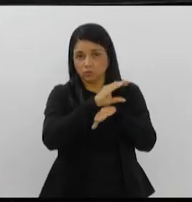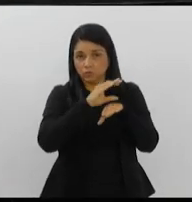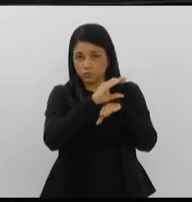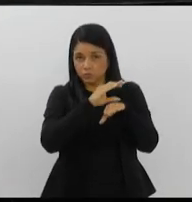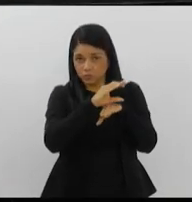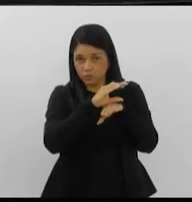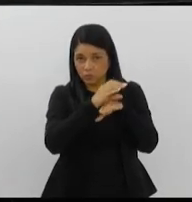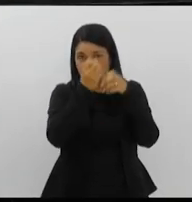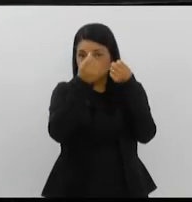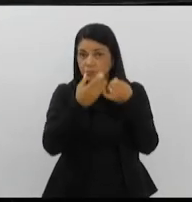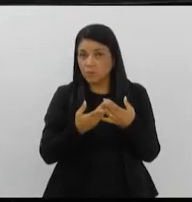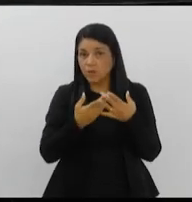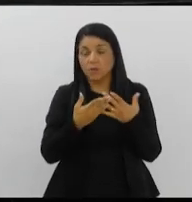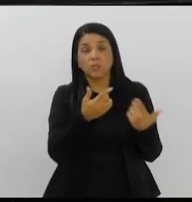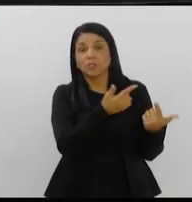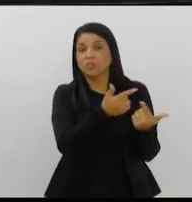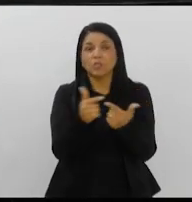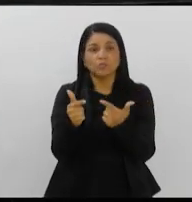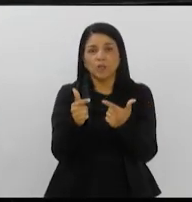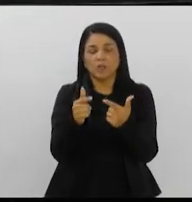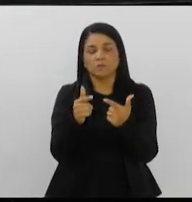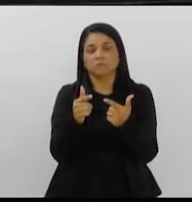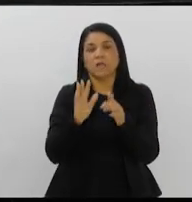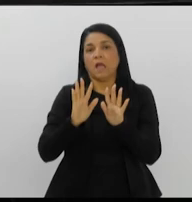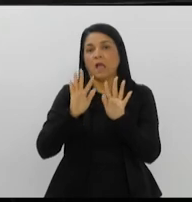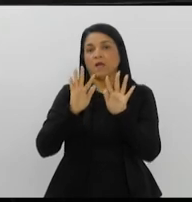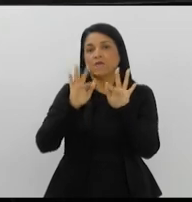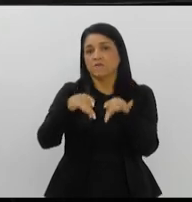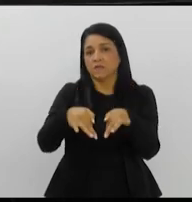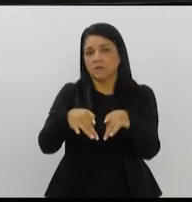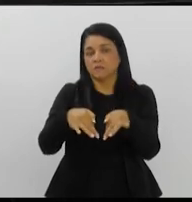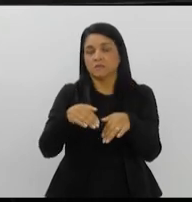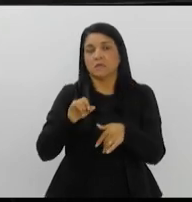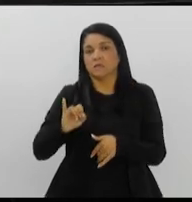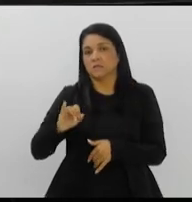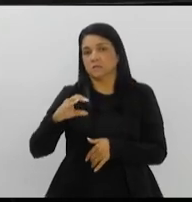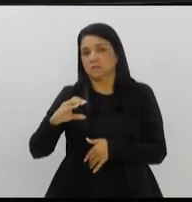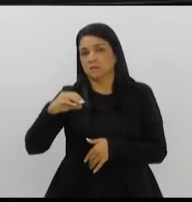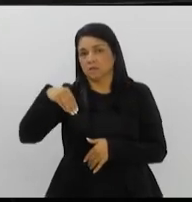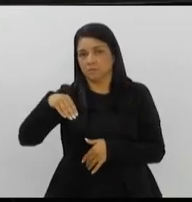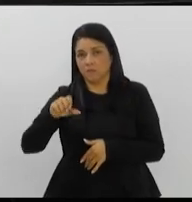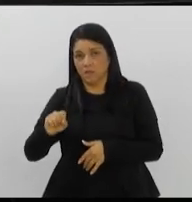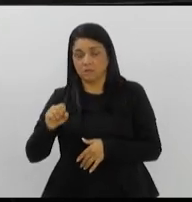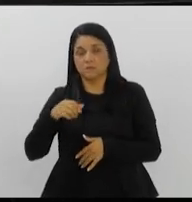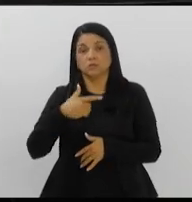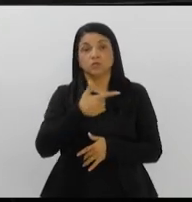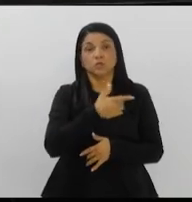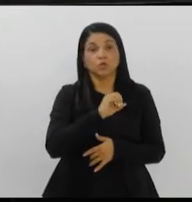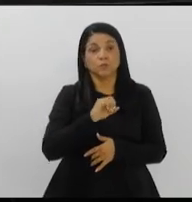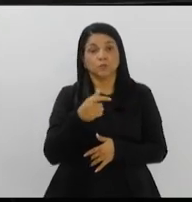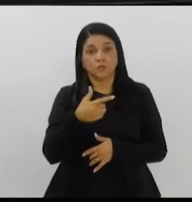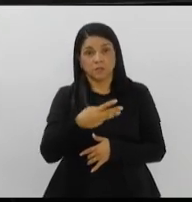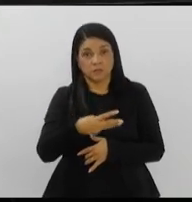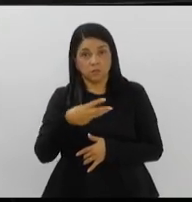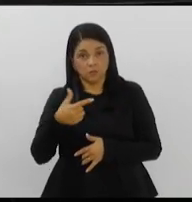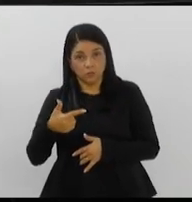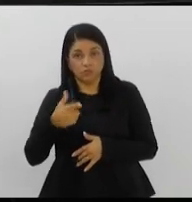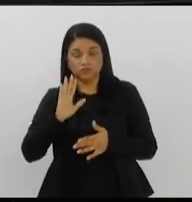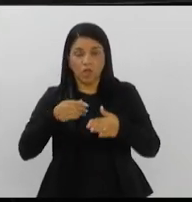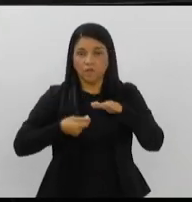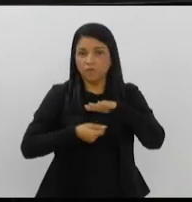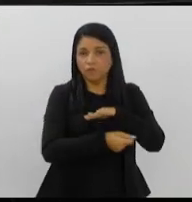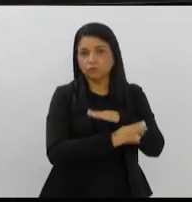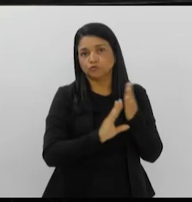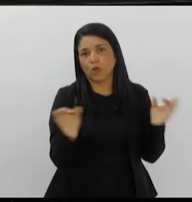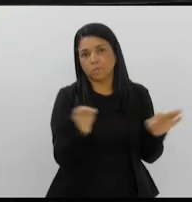tem mais ICMS em 2032, que já criou um fundo compensatório, já definiu um